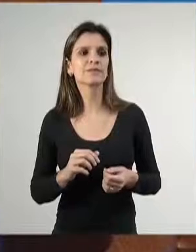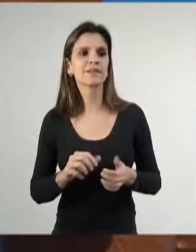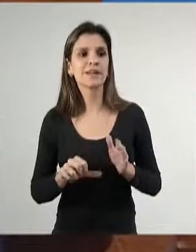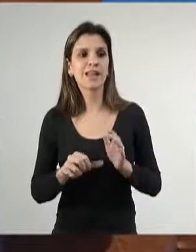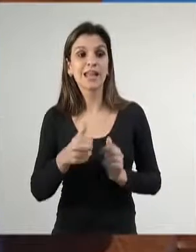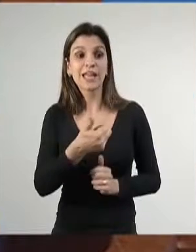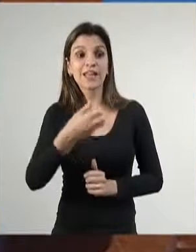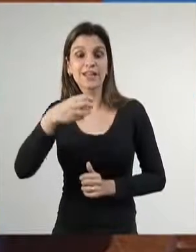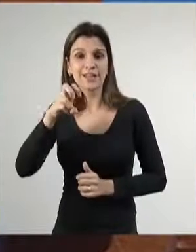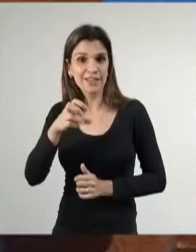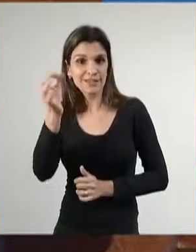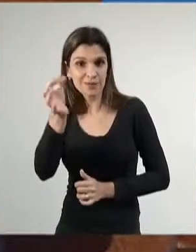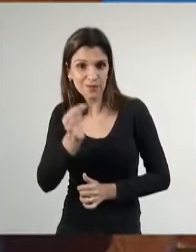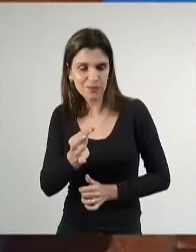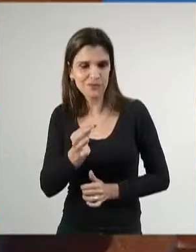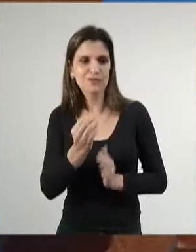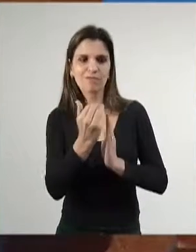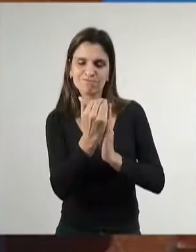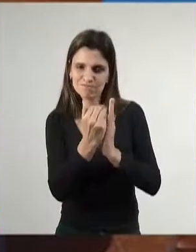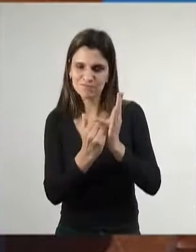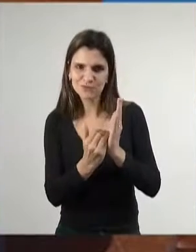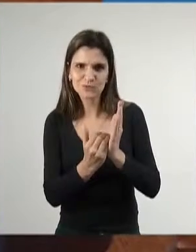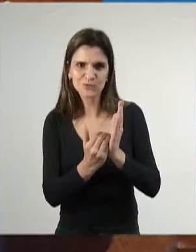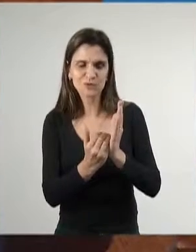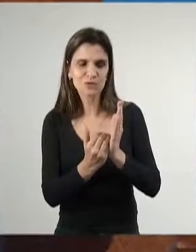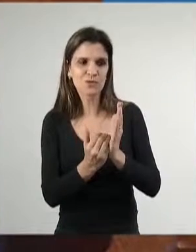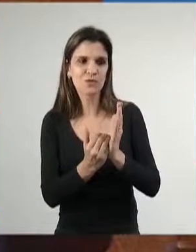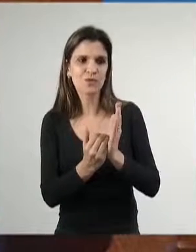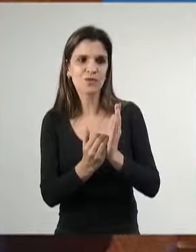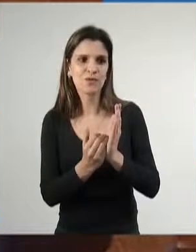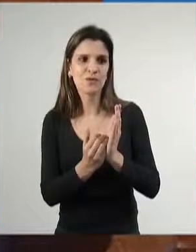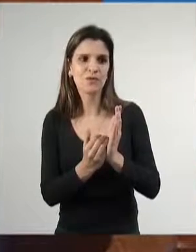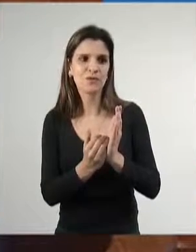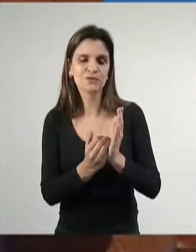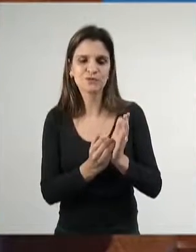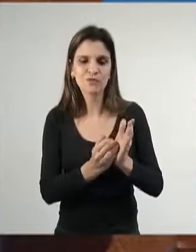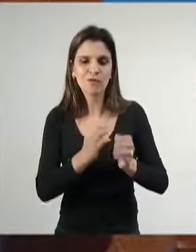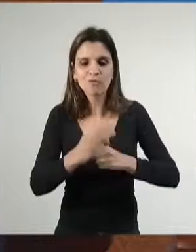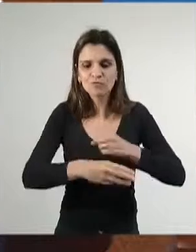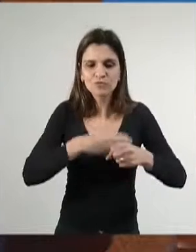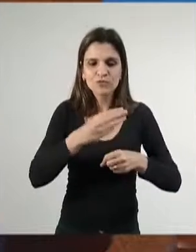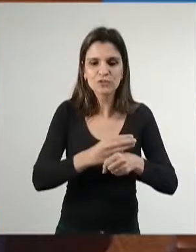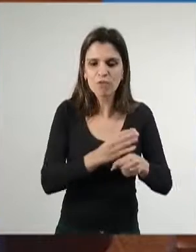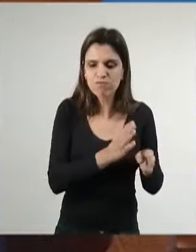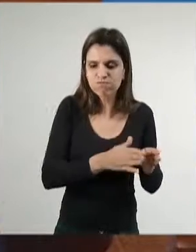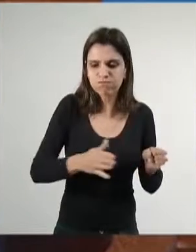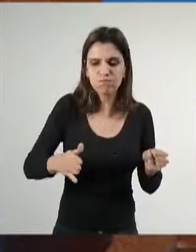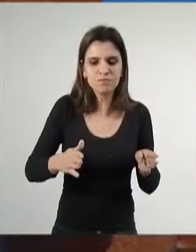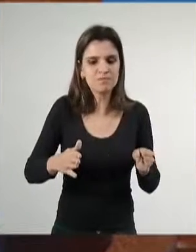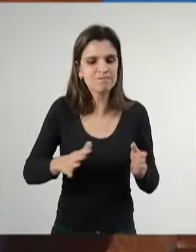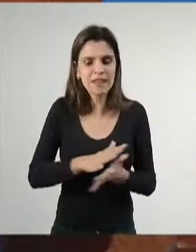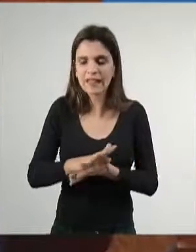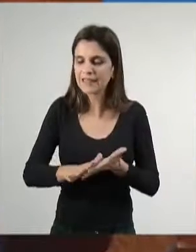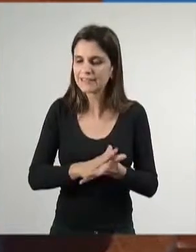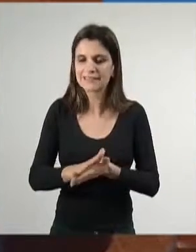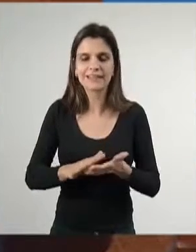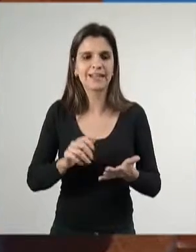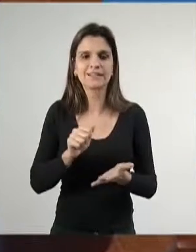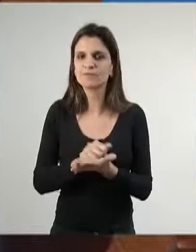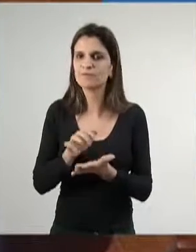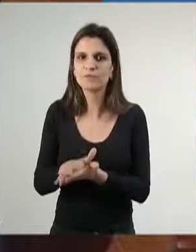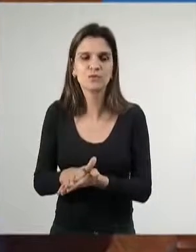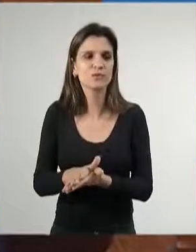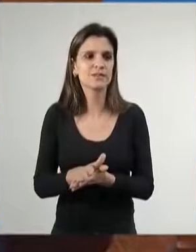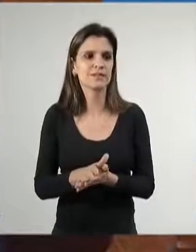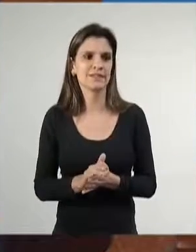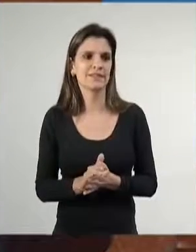condutor proprietário do veículo não ter cometido infração de trânsito nos 3 últimos anos. Parágrafo 2º, não